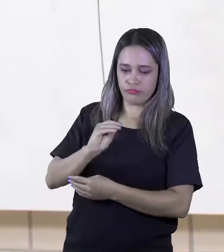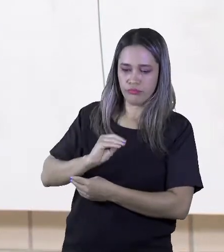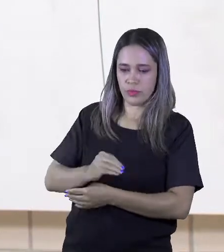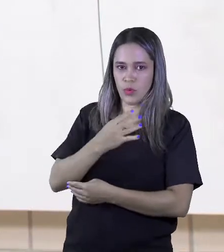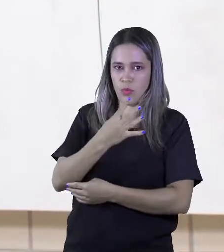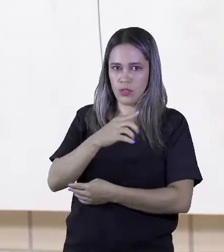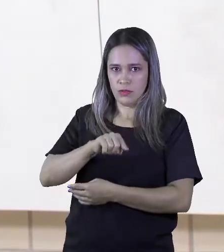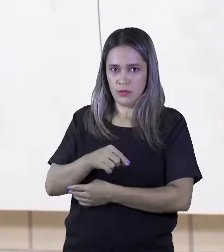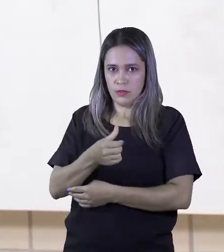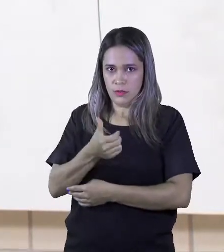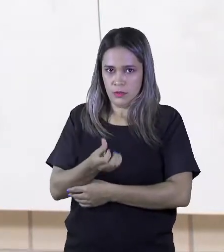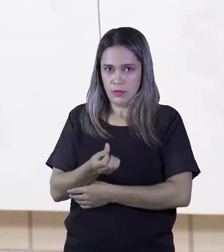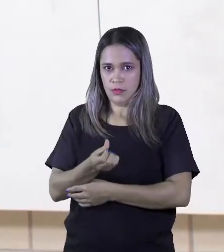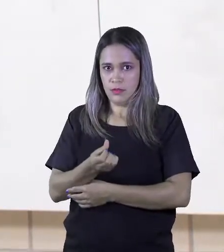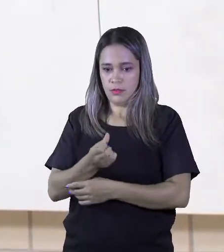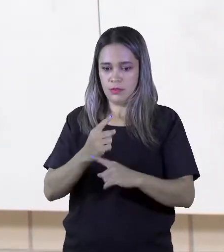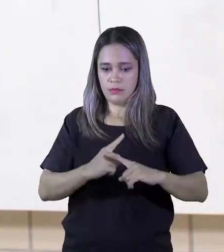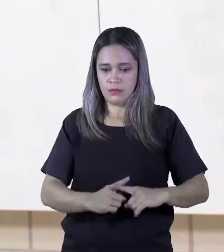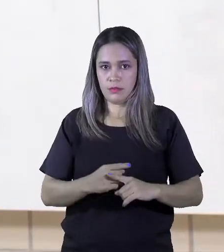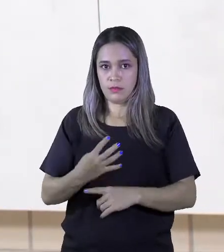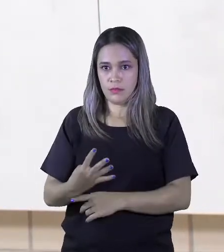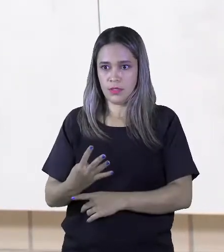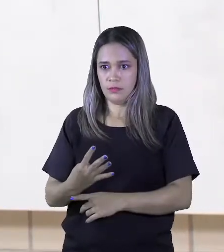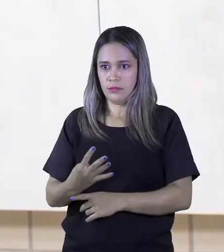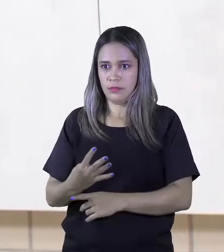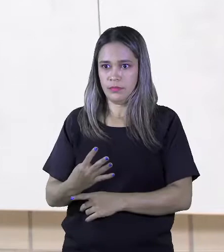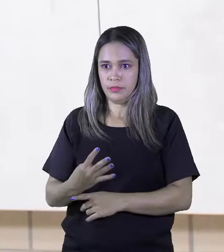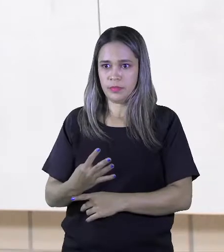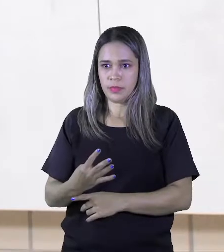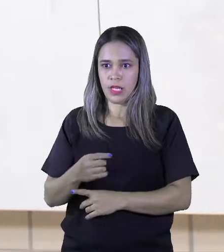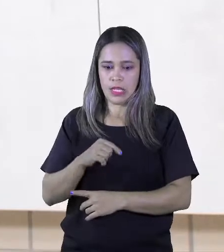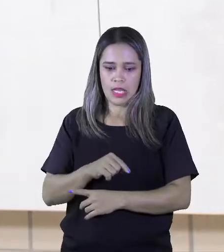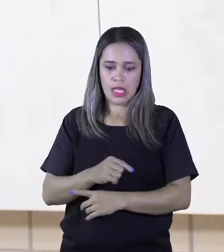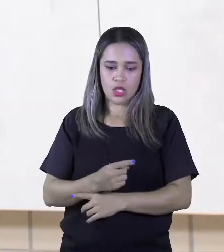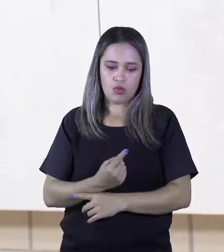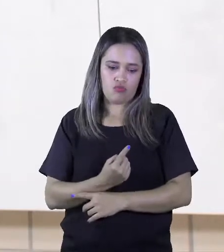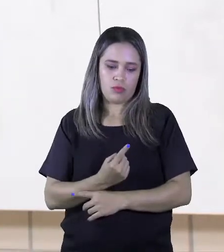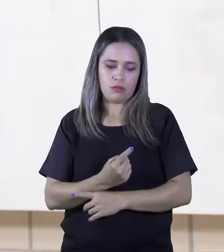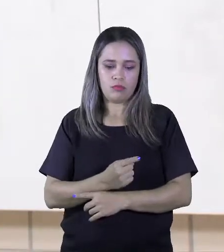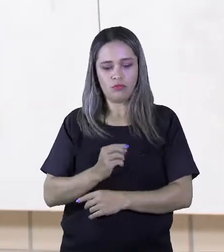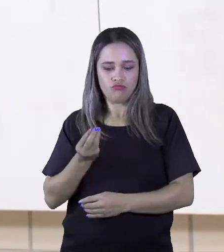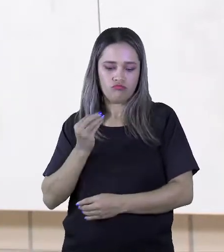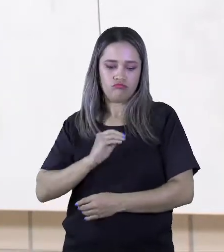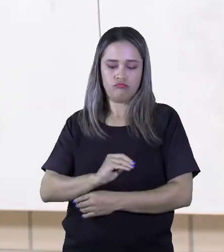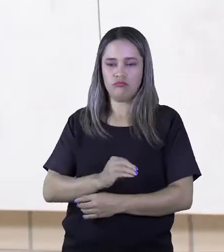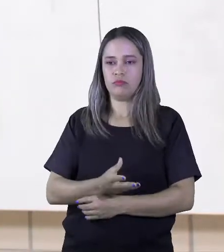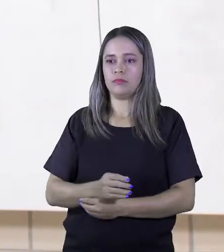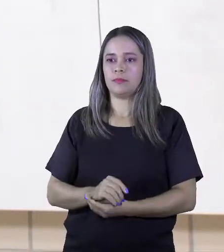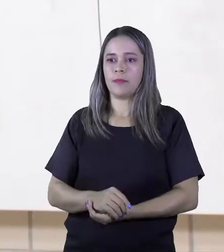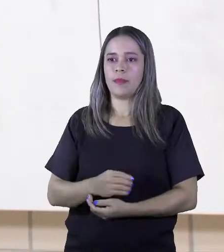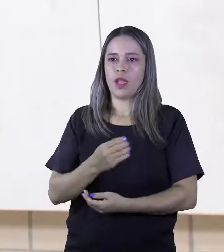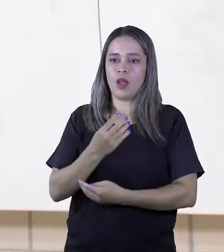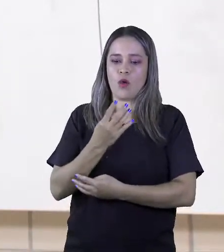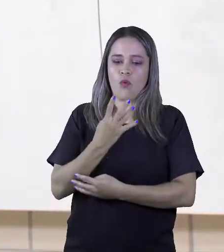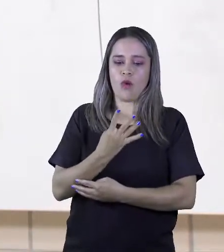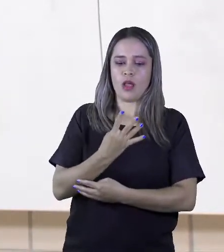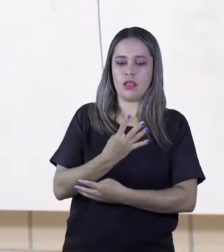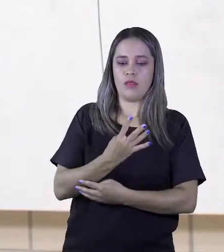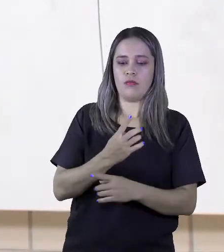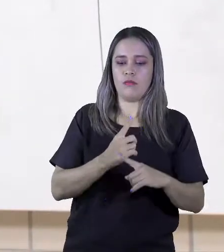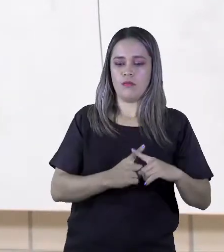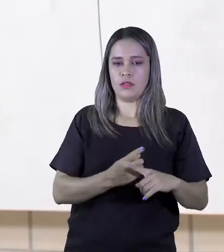4,16 vezes o 4 aqui é a unidade, então vou colocar ele aqui. 4 vezes